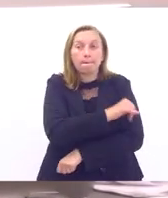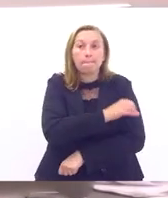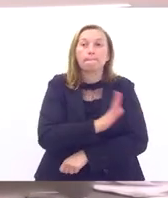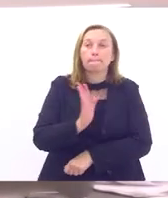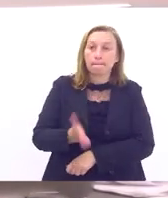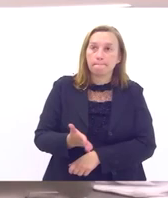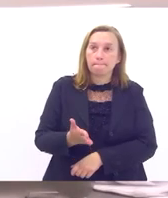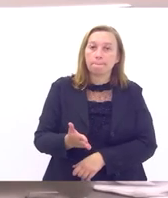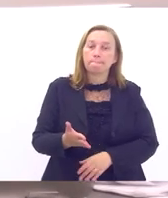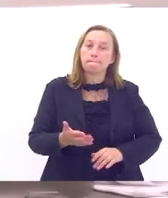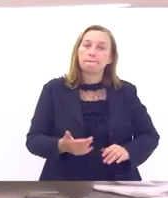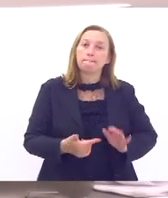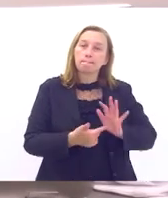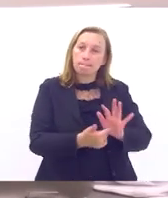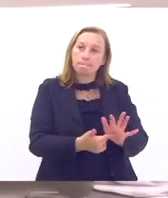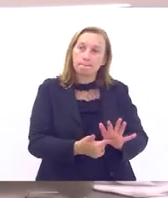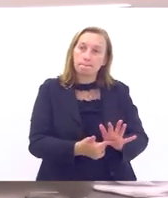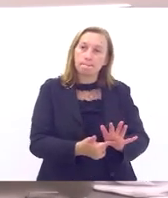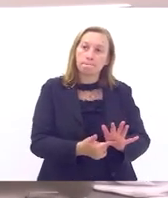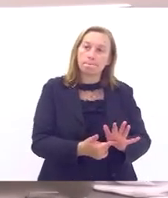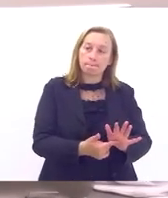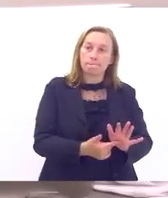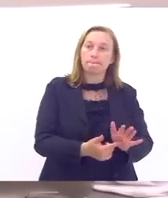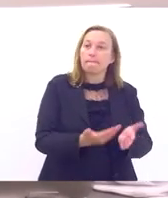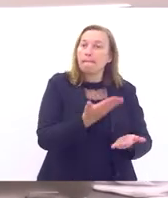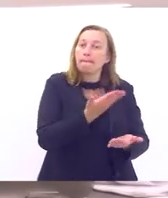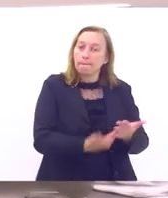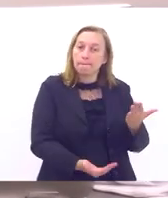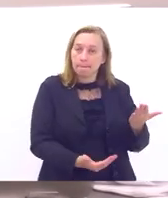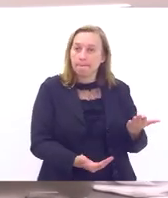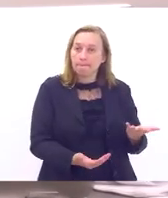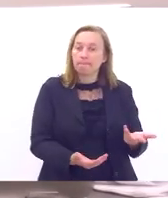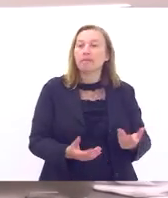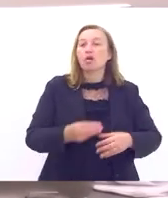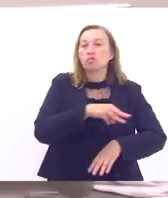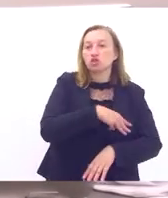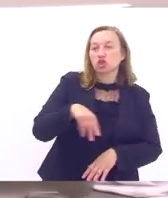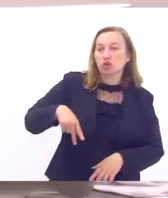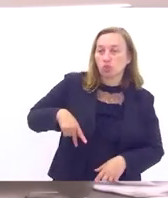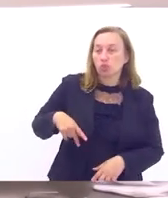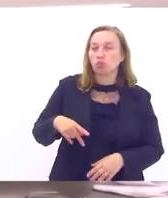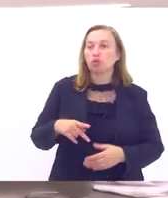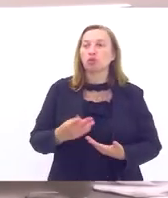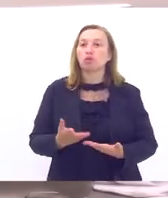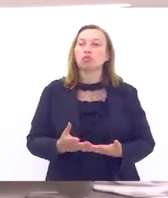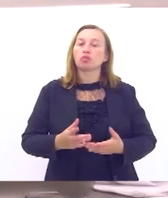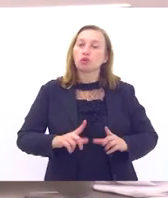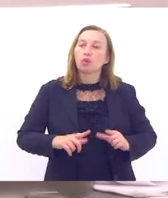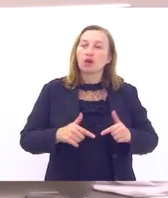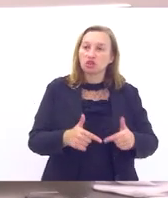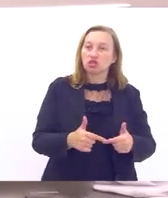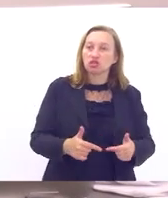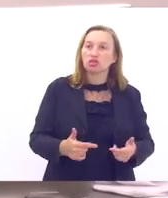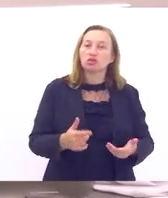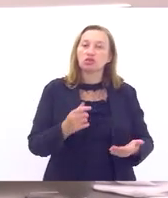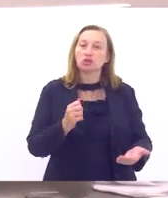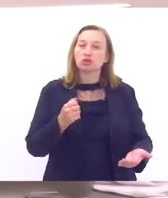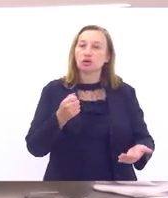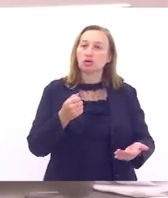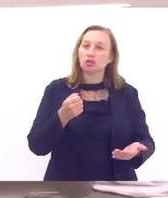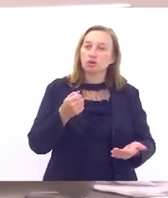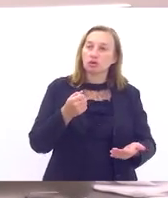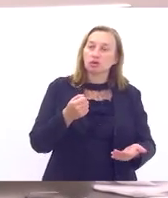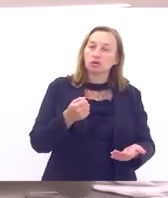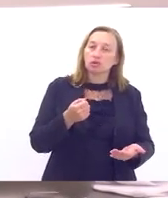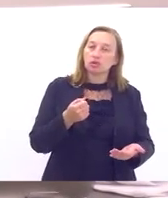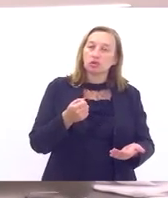condenado há vários anos. Em 2018, o Ministério Público ingressou com uma ação de execução dessa condenação, que